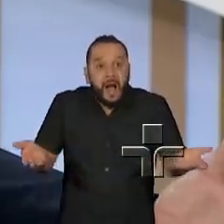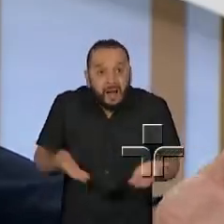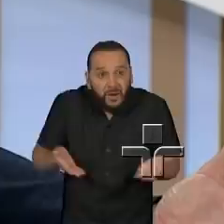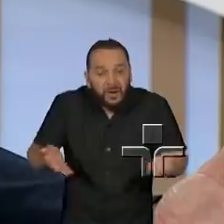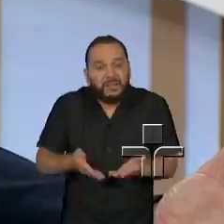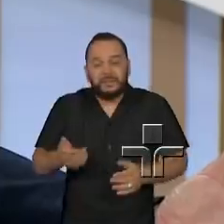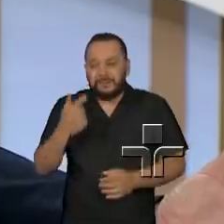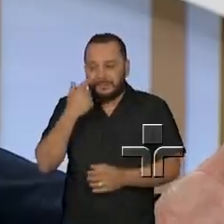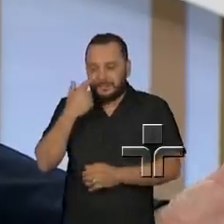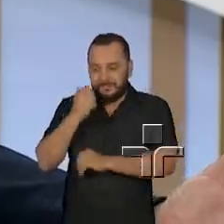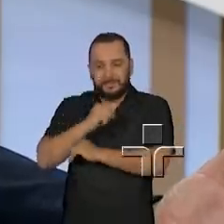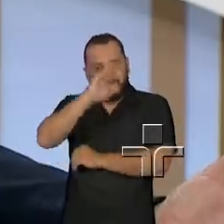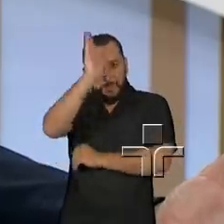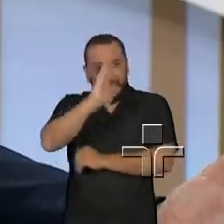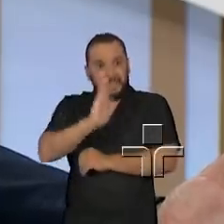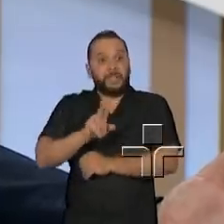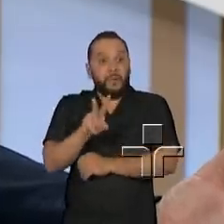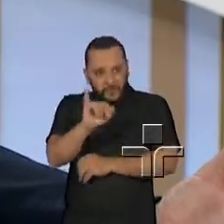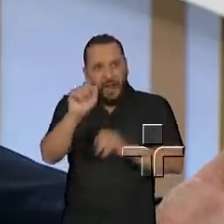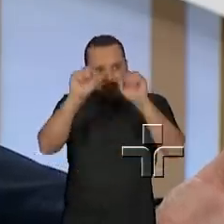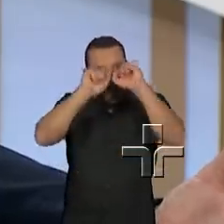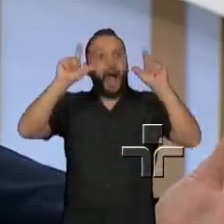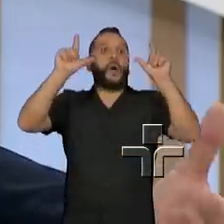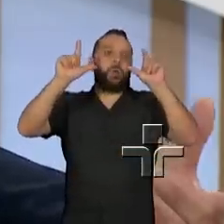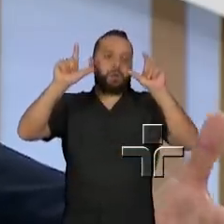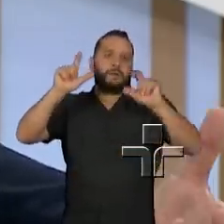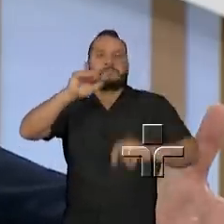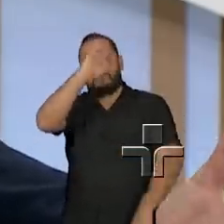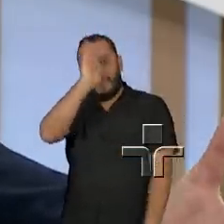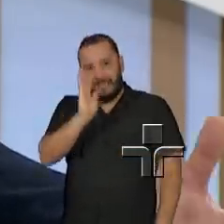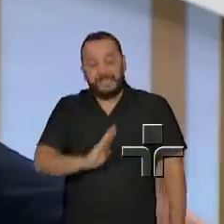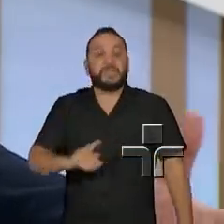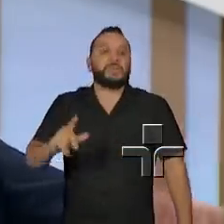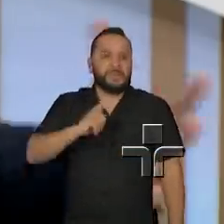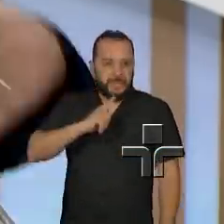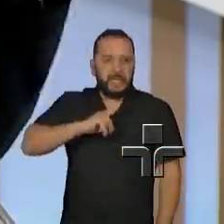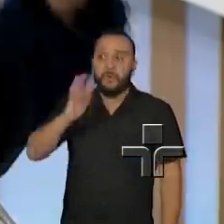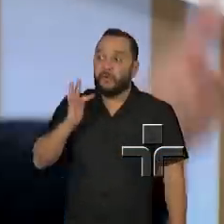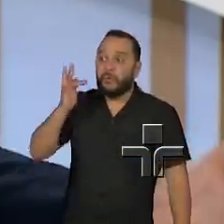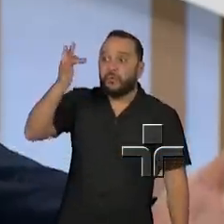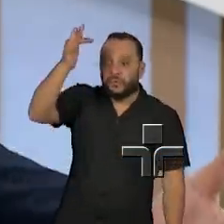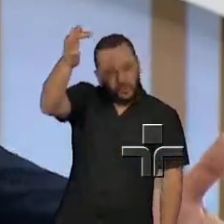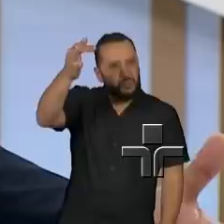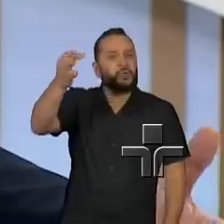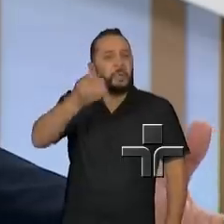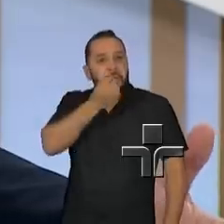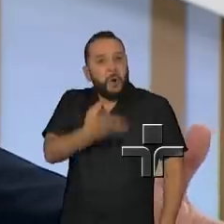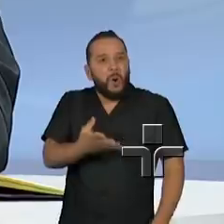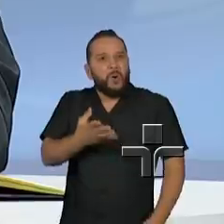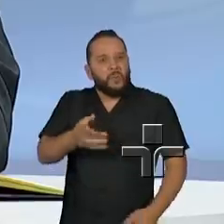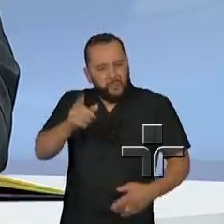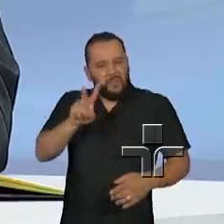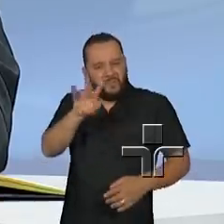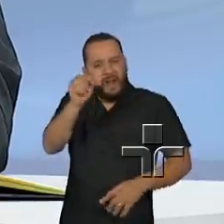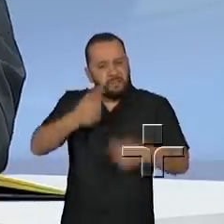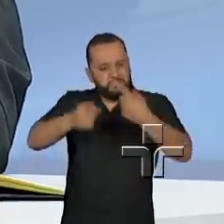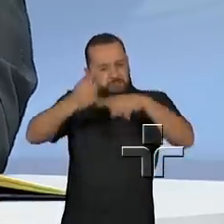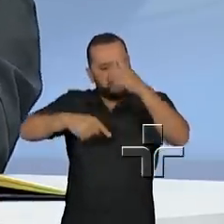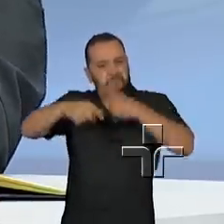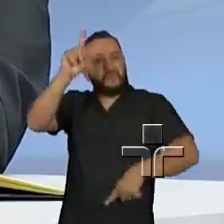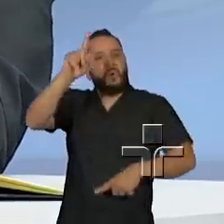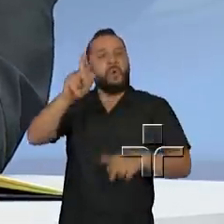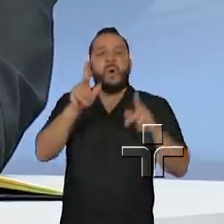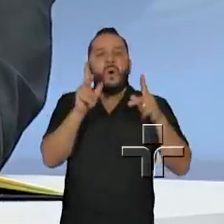vai acordar? Nós somos de fato um país que tem um futuro brilhante, um gigante que vai se levantar, ou a gente vai virar um